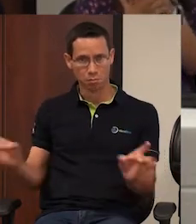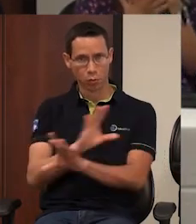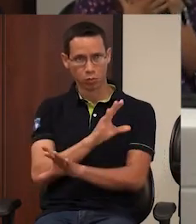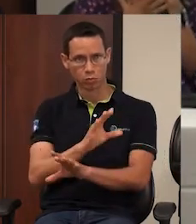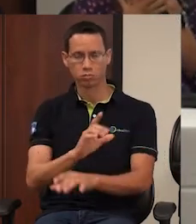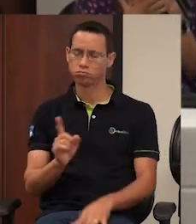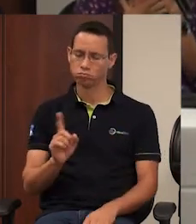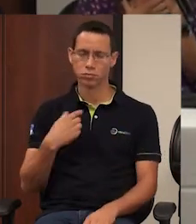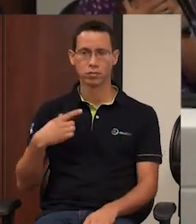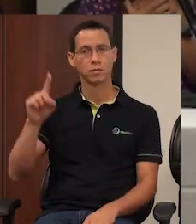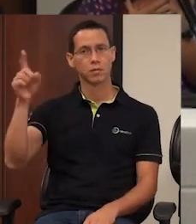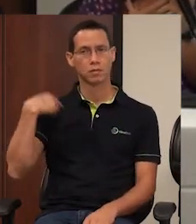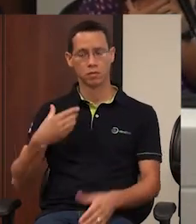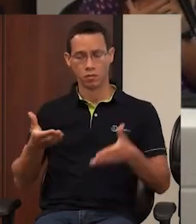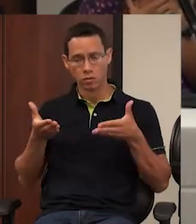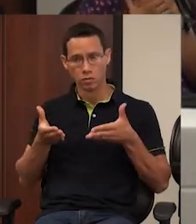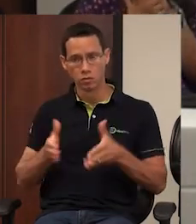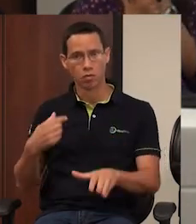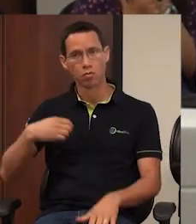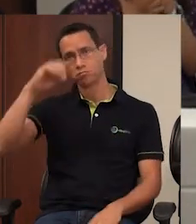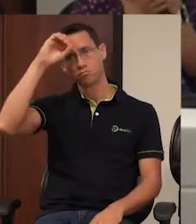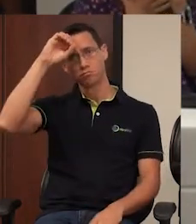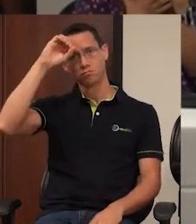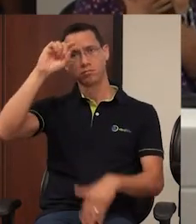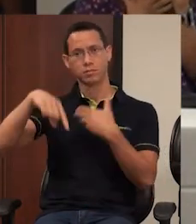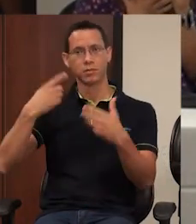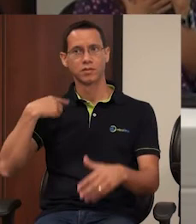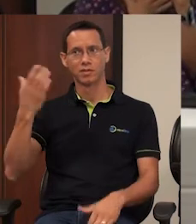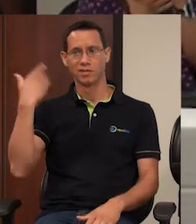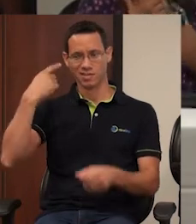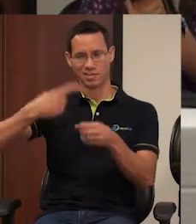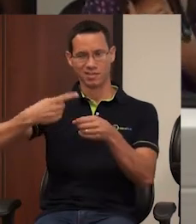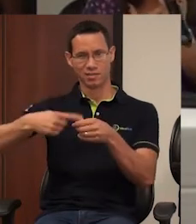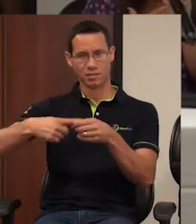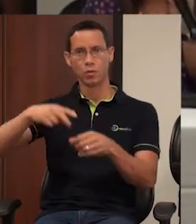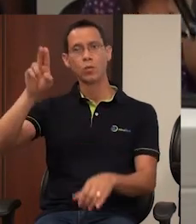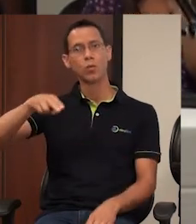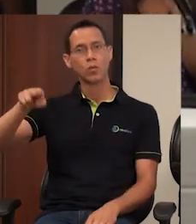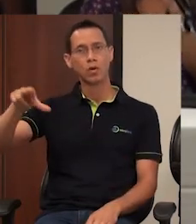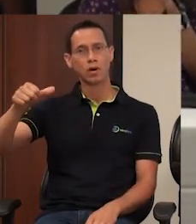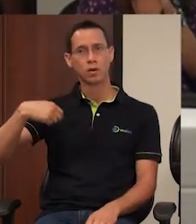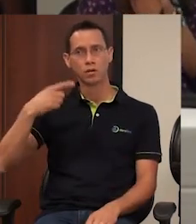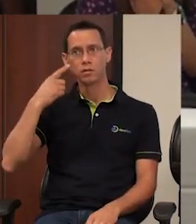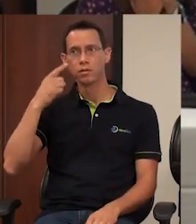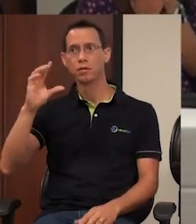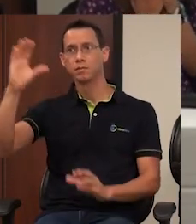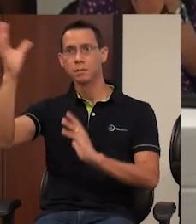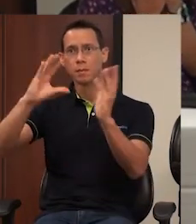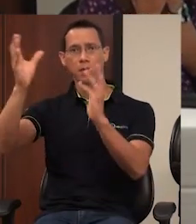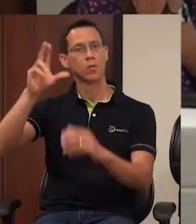sabia nada de autismo, de ter um filho com autismo. E quando eu era promotora no interior, nunca tinha me passado esses casos na